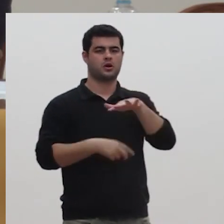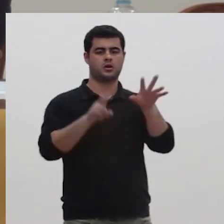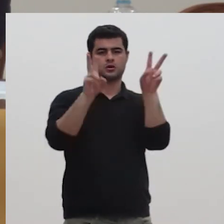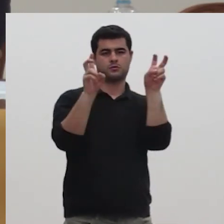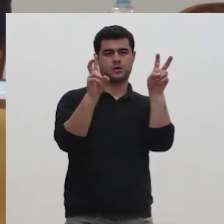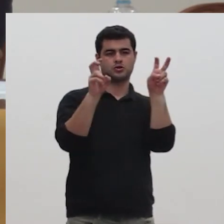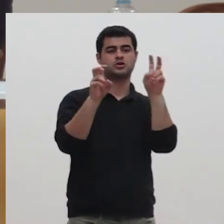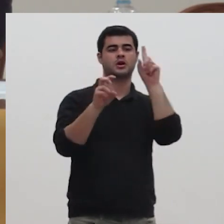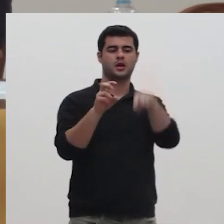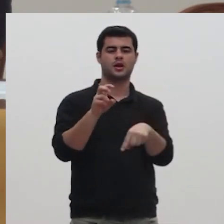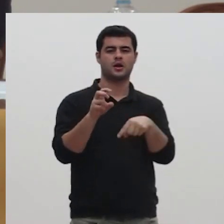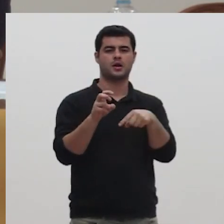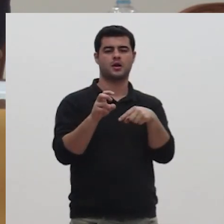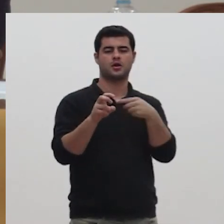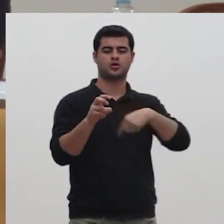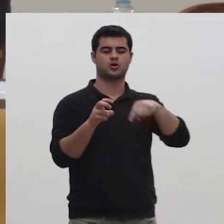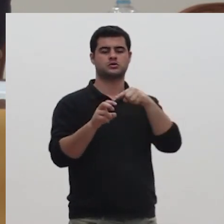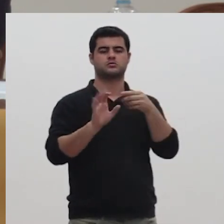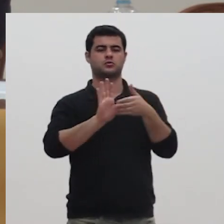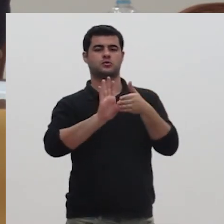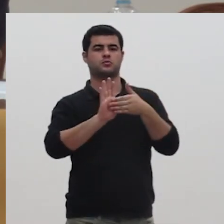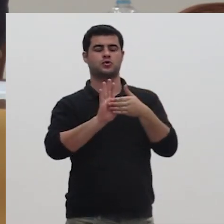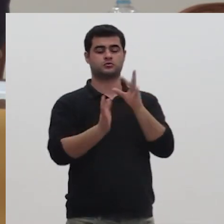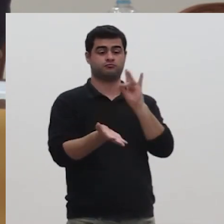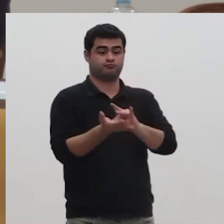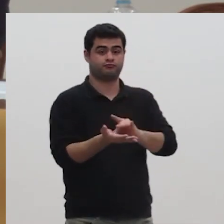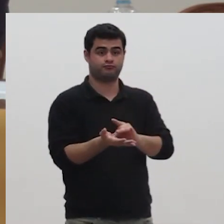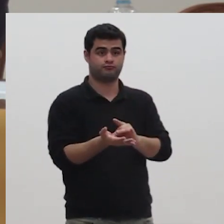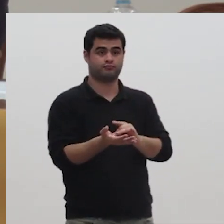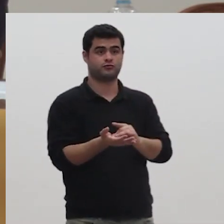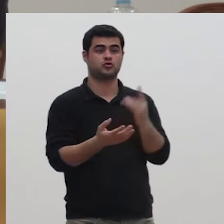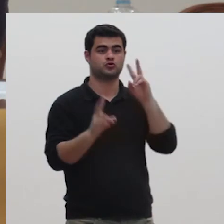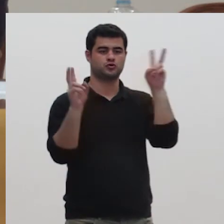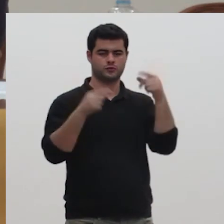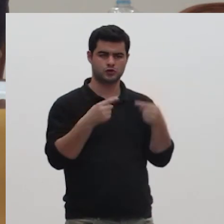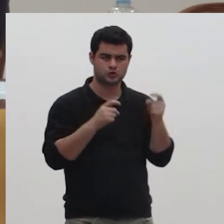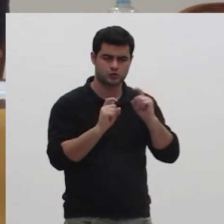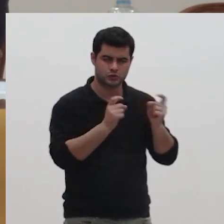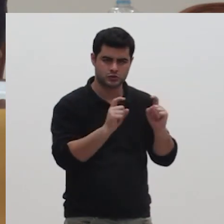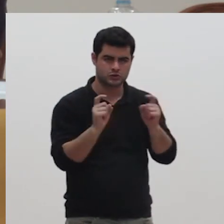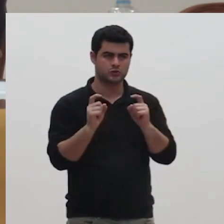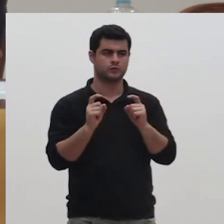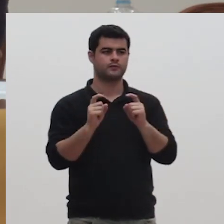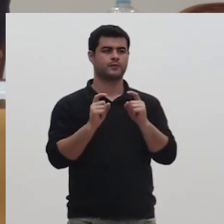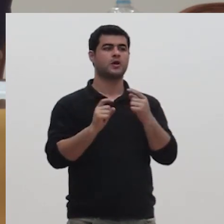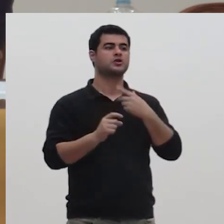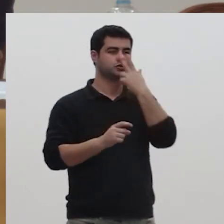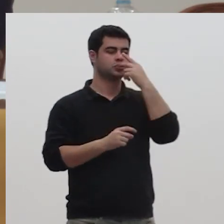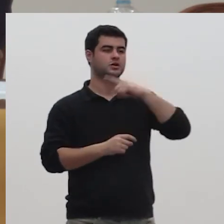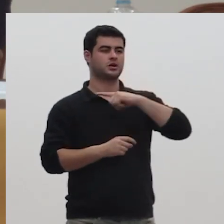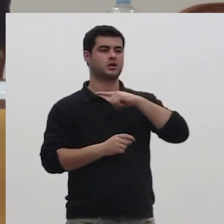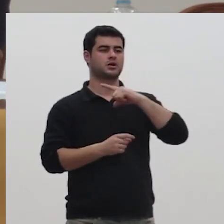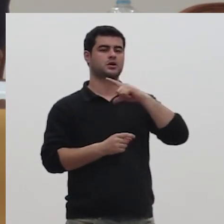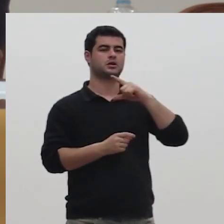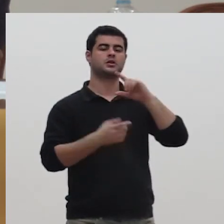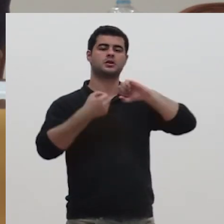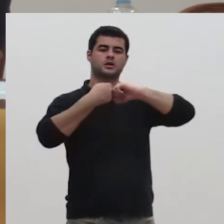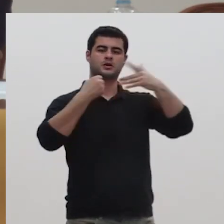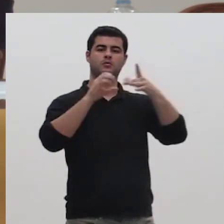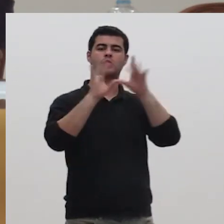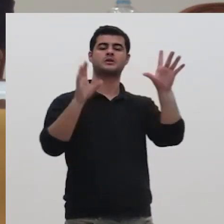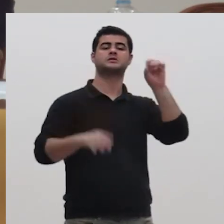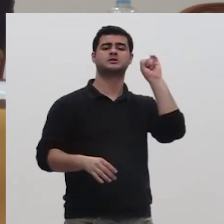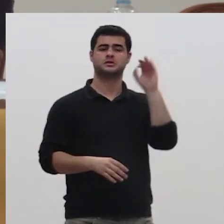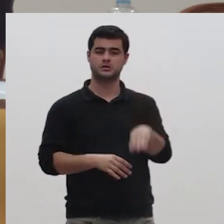nossa proposta bastante concreta de discussão. Nós achamos que assim a gente amplia a democracia, sim, amplia a democracia